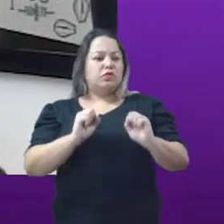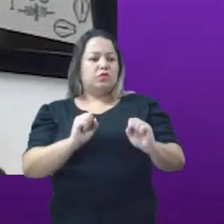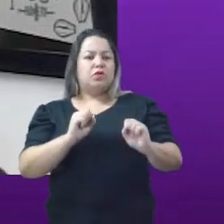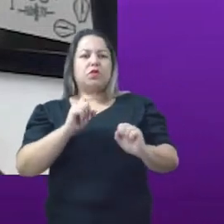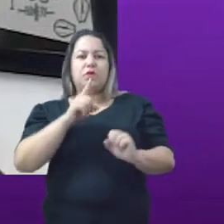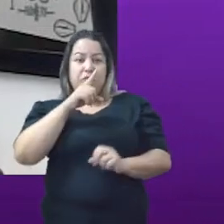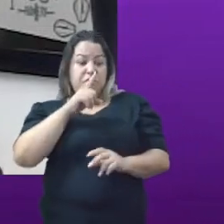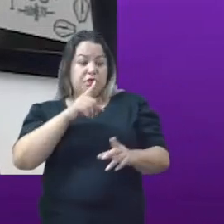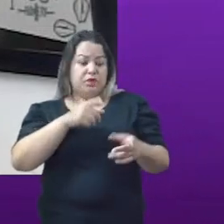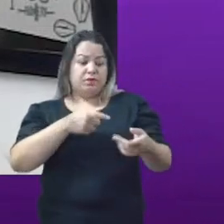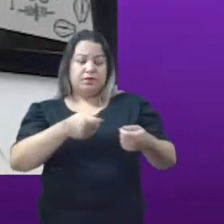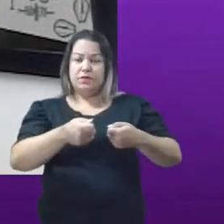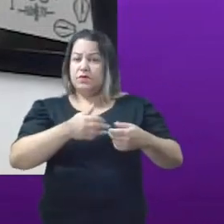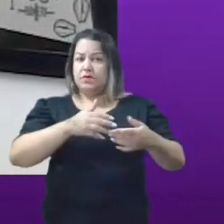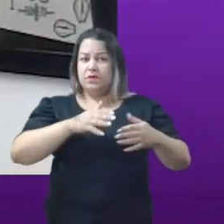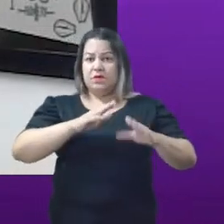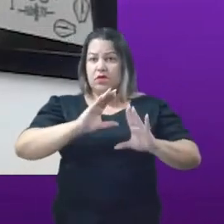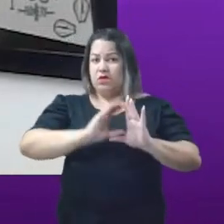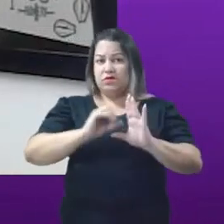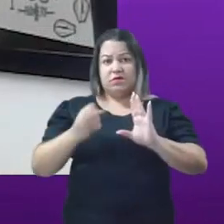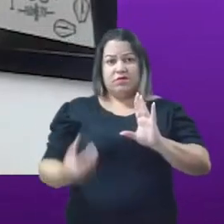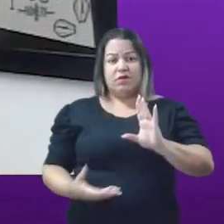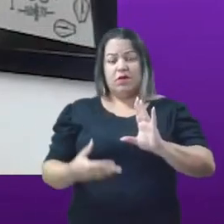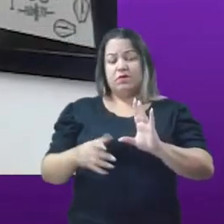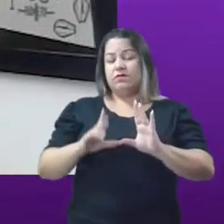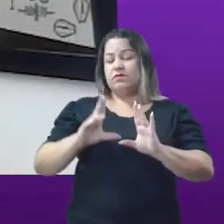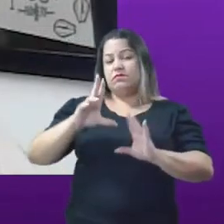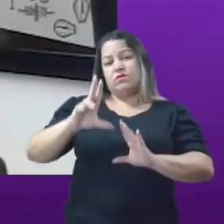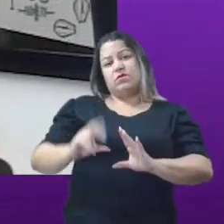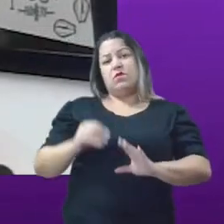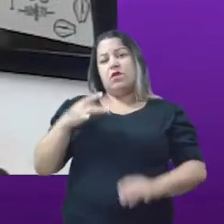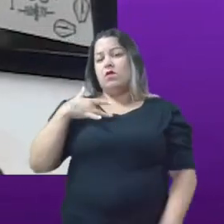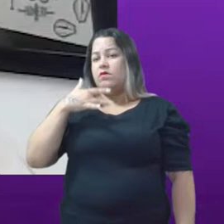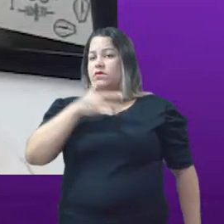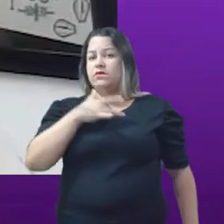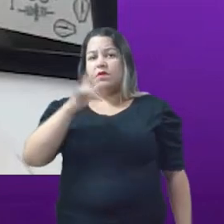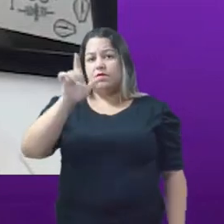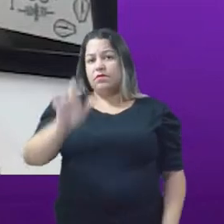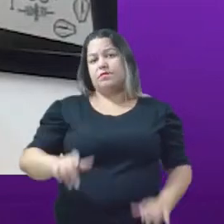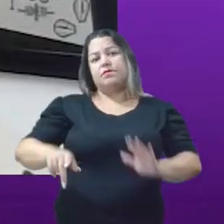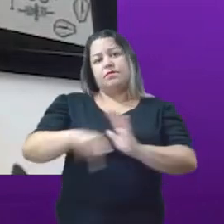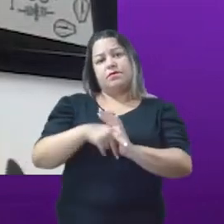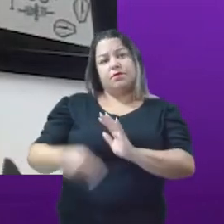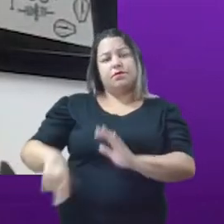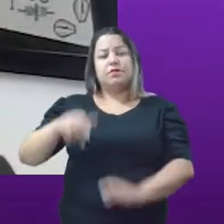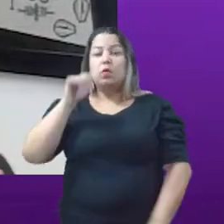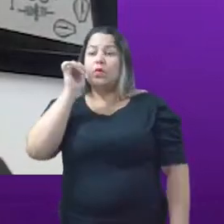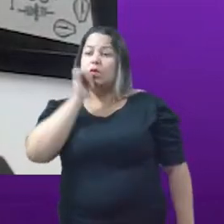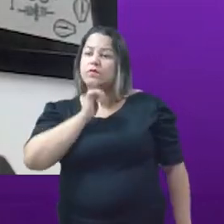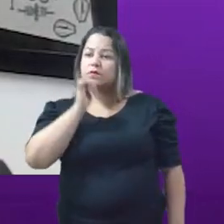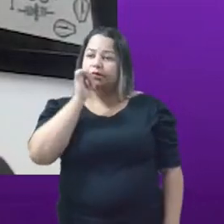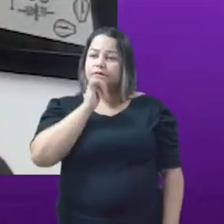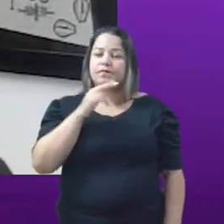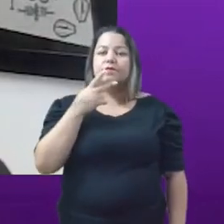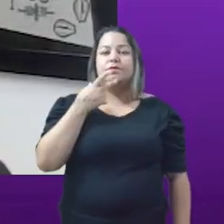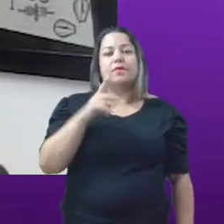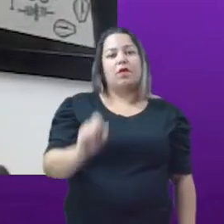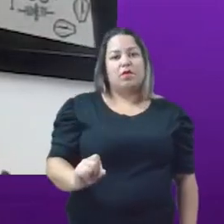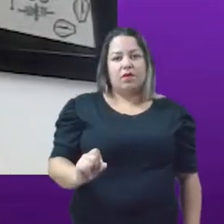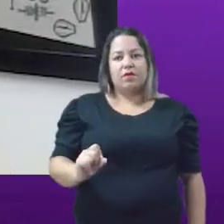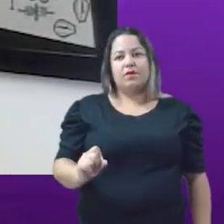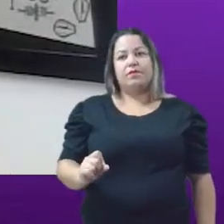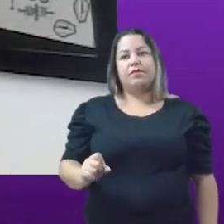né, performances que não são saudáveis, nem para eles e nem para as mulheres. Então, vamos dizer, gente,